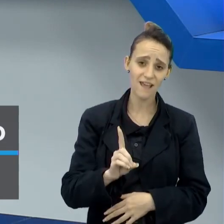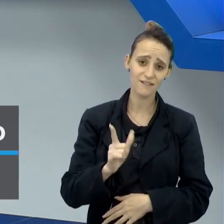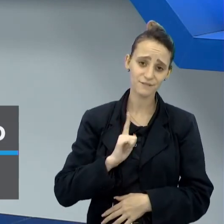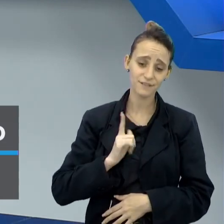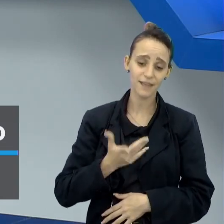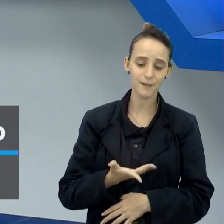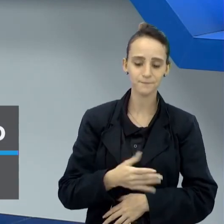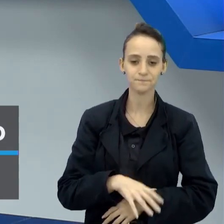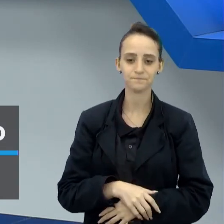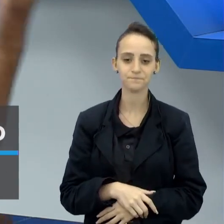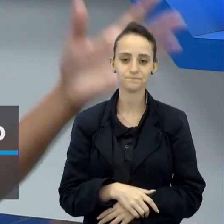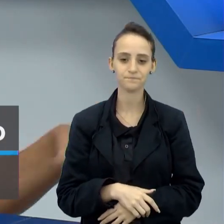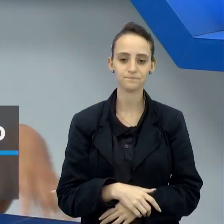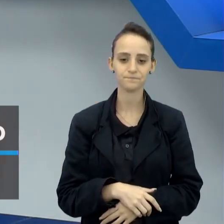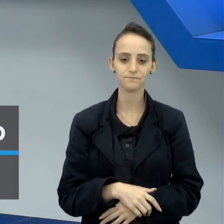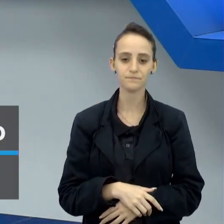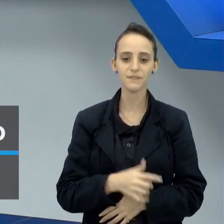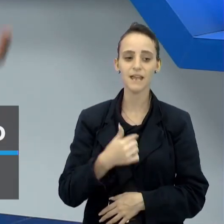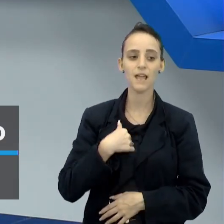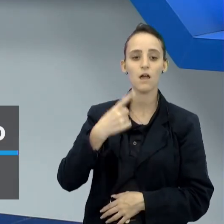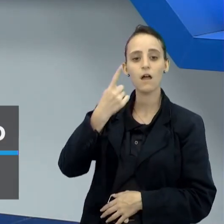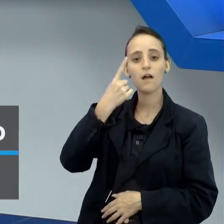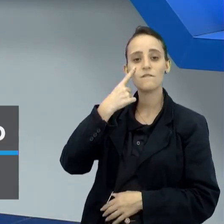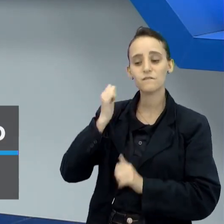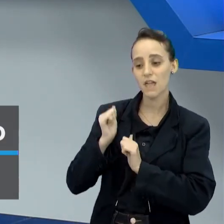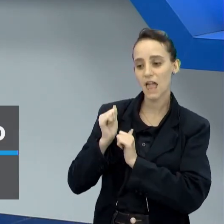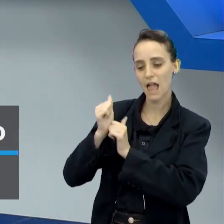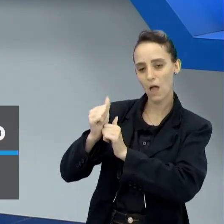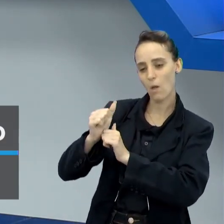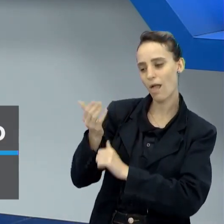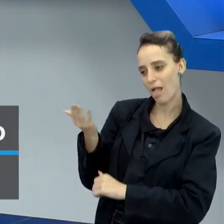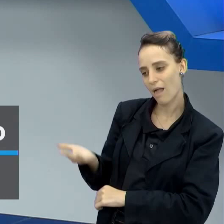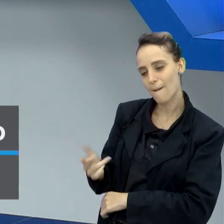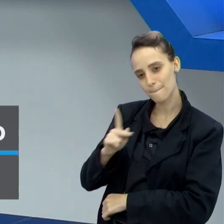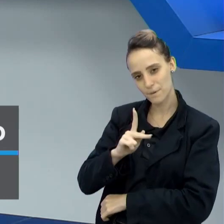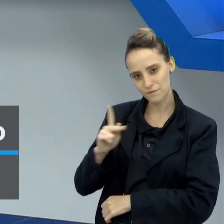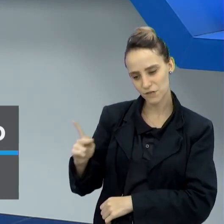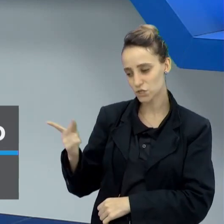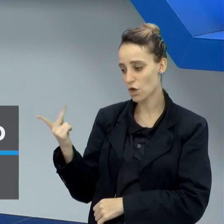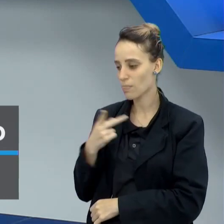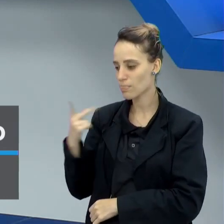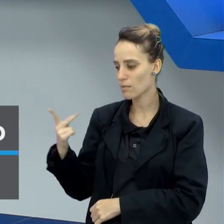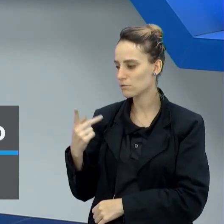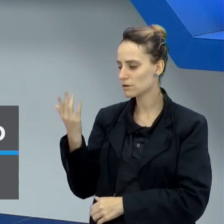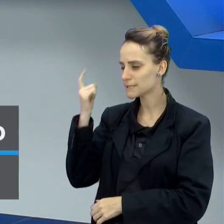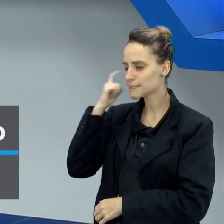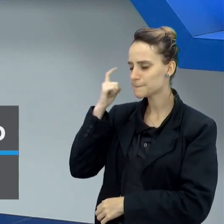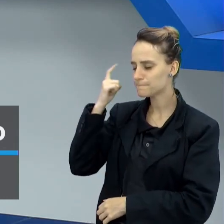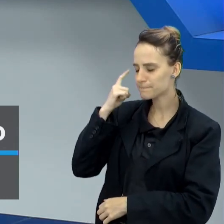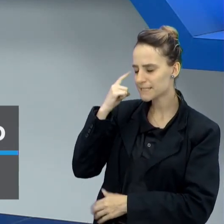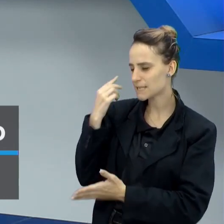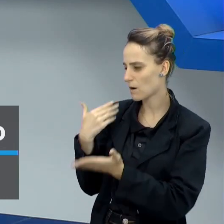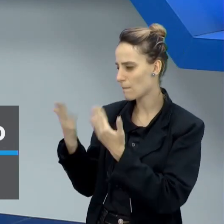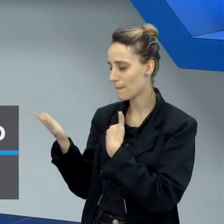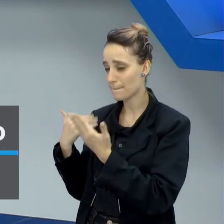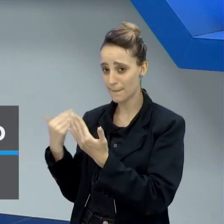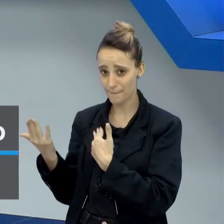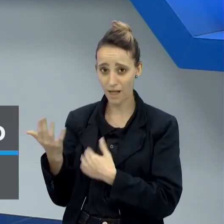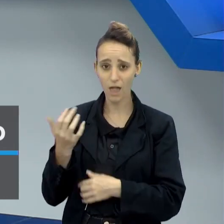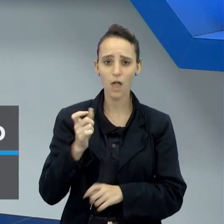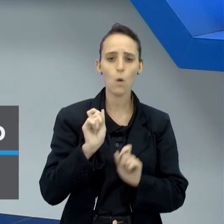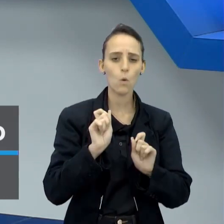Então, eu acompanhei a aula do professor Jocélio, né, e nós estávamos refletindo lá, as mulheres ao